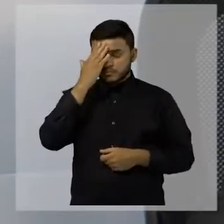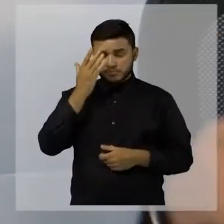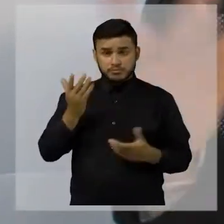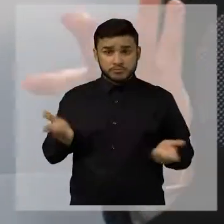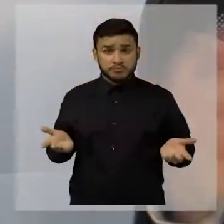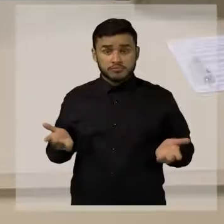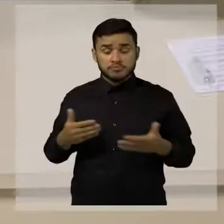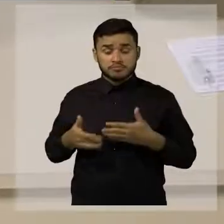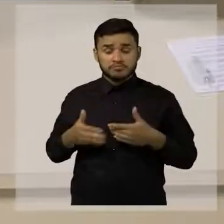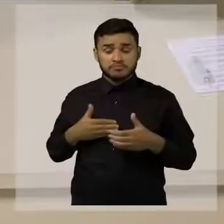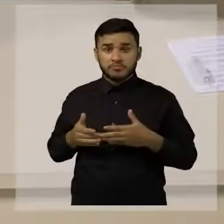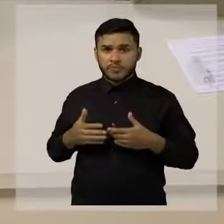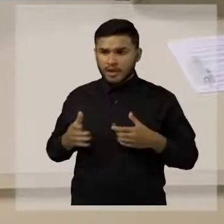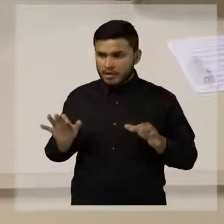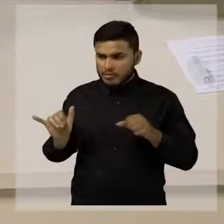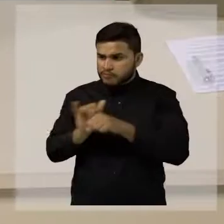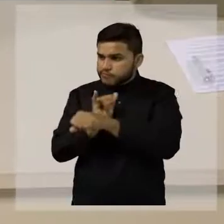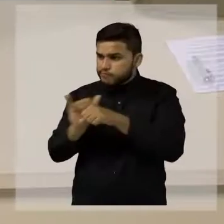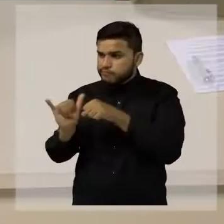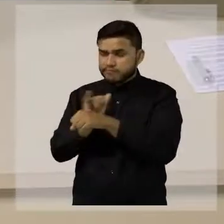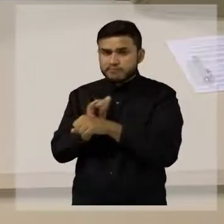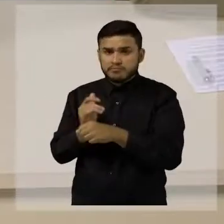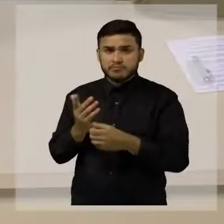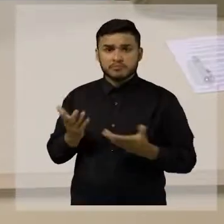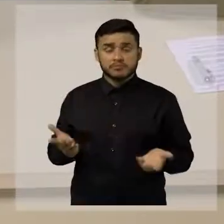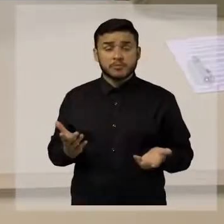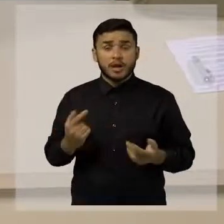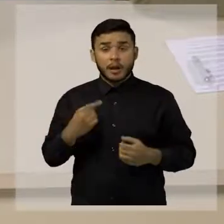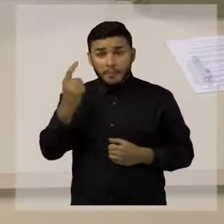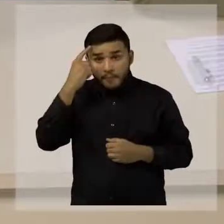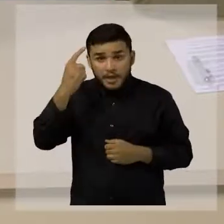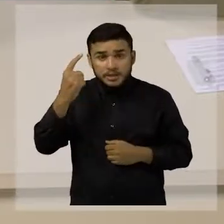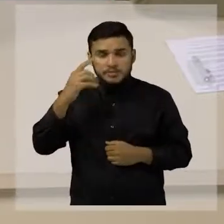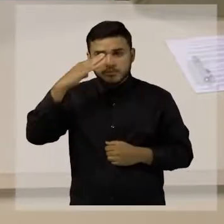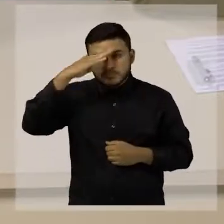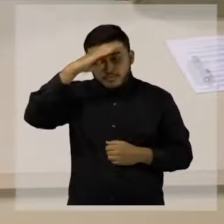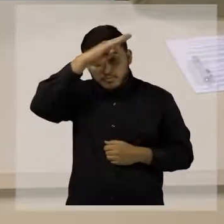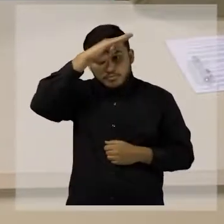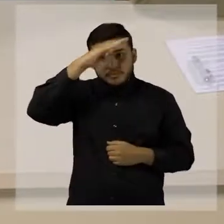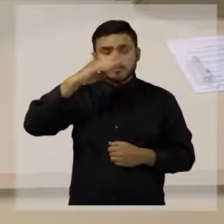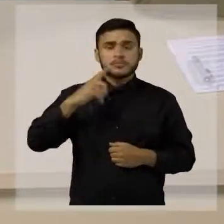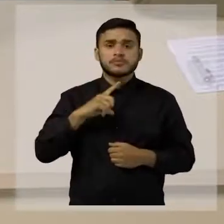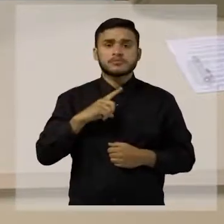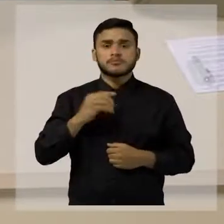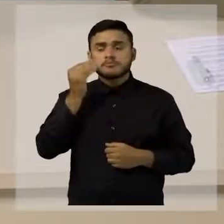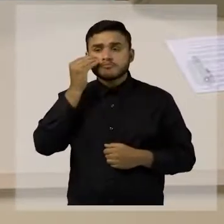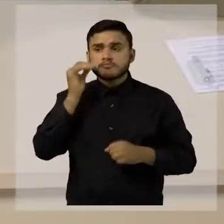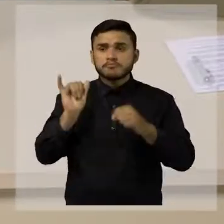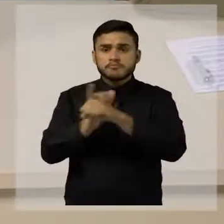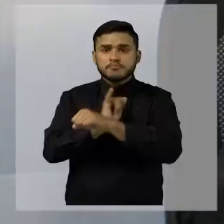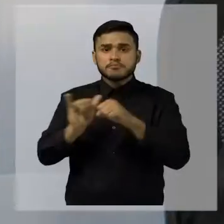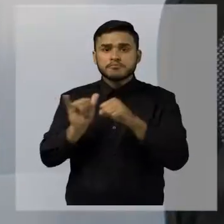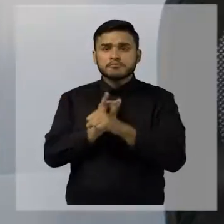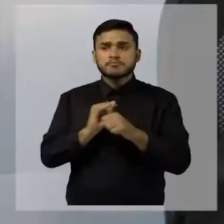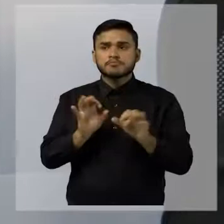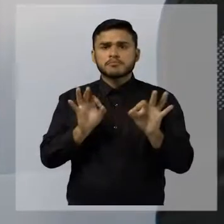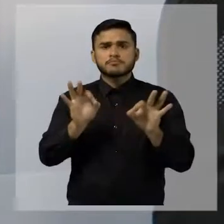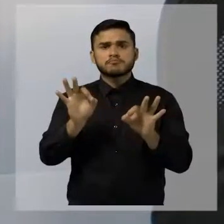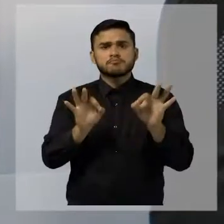festa. Por outro lado, você nota que o presidente Jair Messias Bolsonaro está fazendo uma